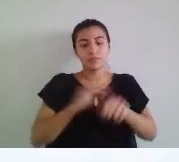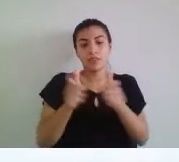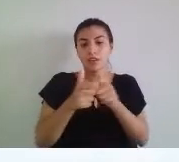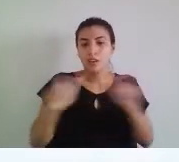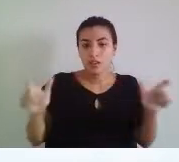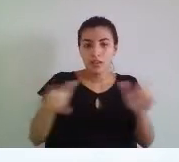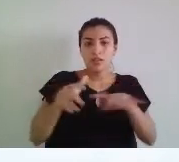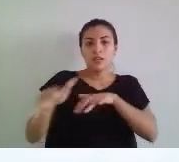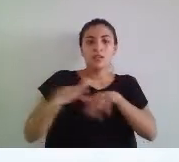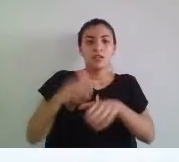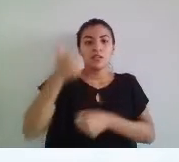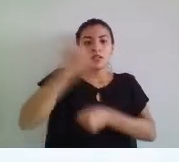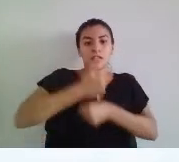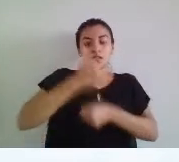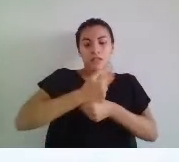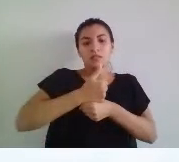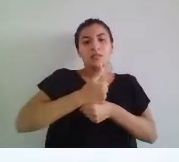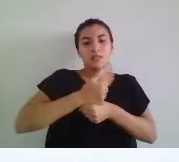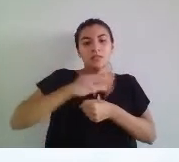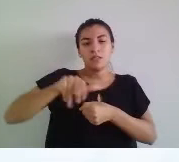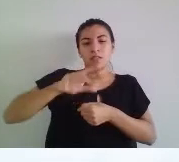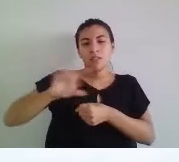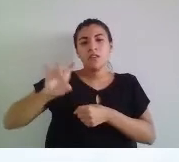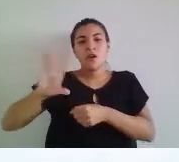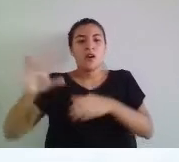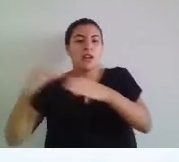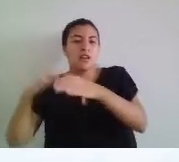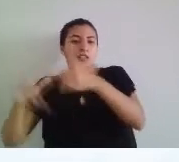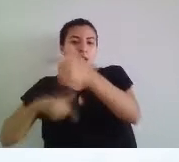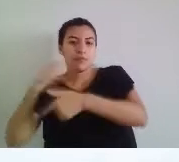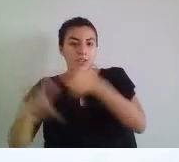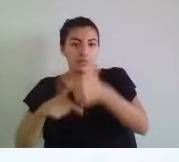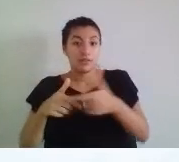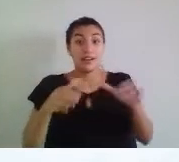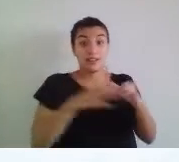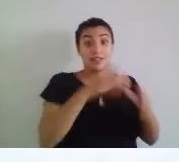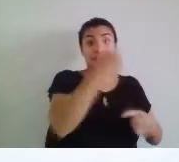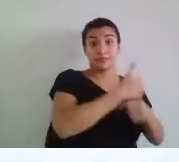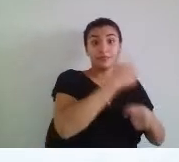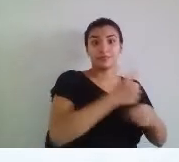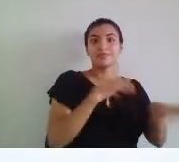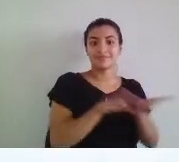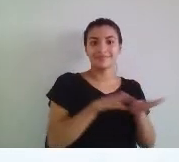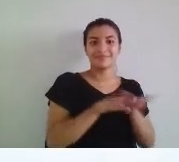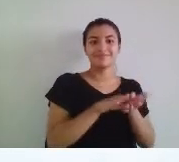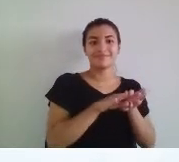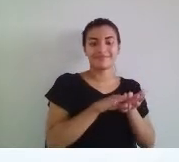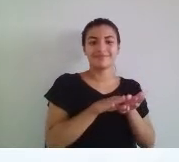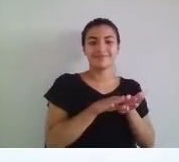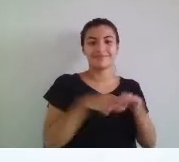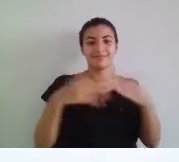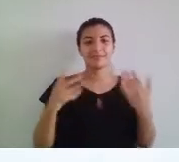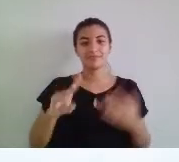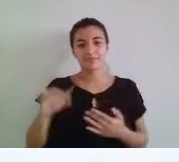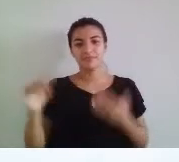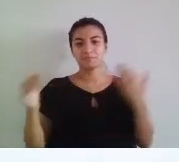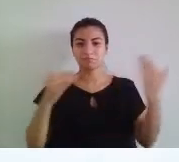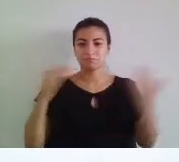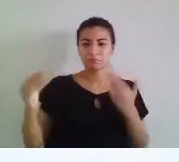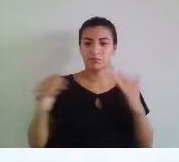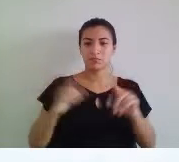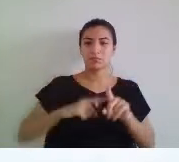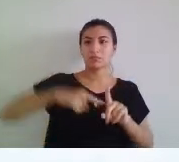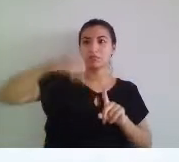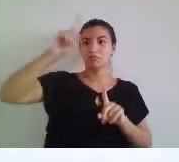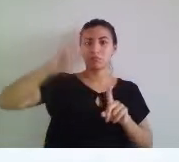do patronato. Então, não só a classe trabalhadora é um agente social, o patronato também é, né? Então, a gente vai tendo essa subida e